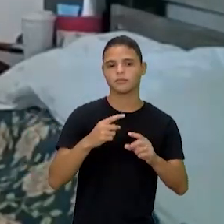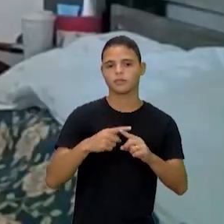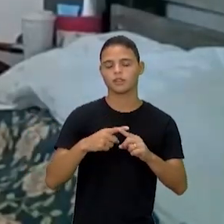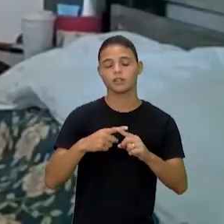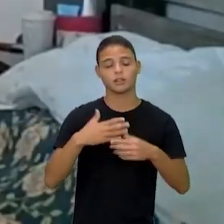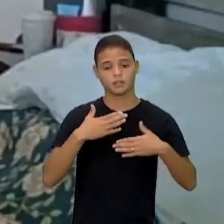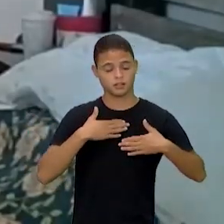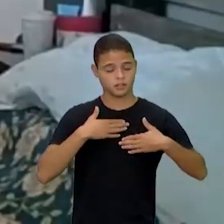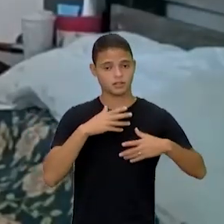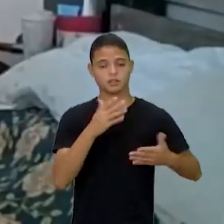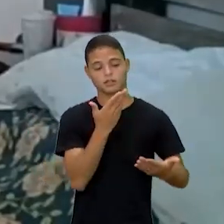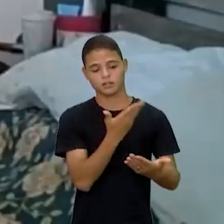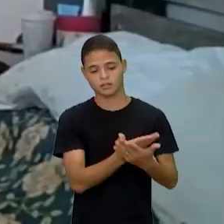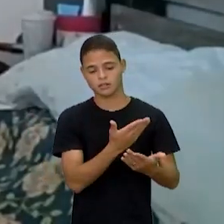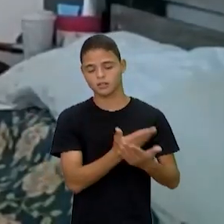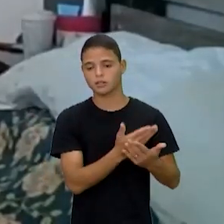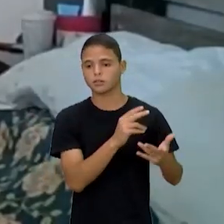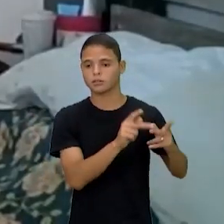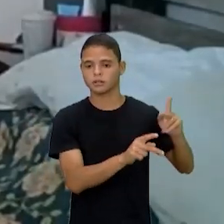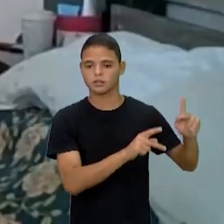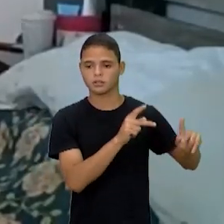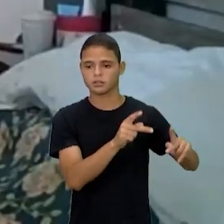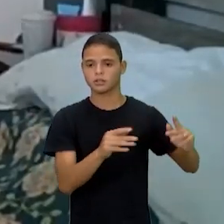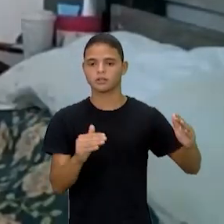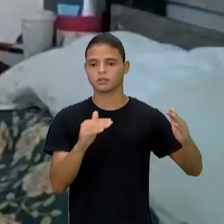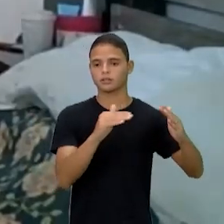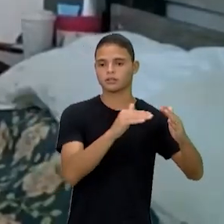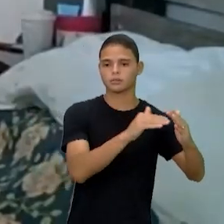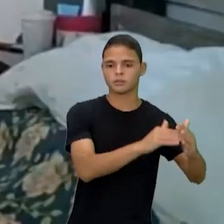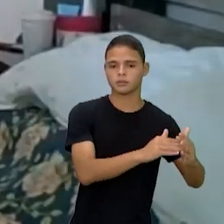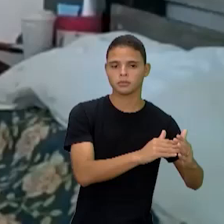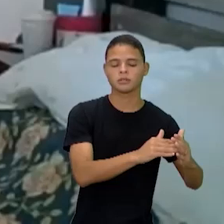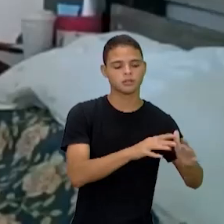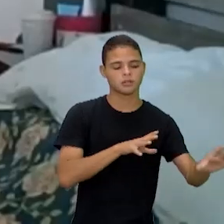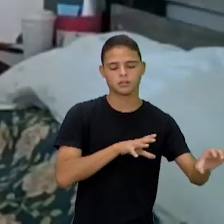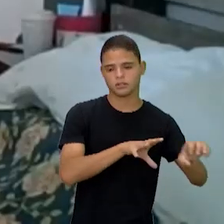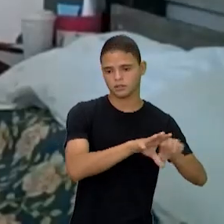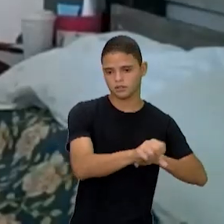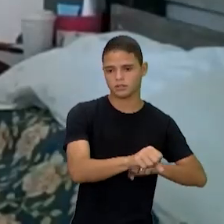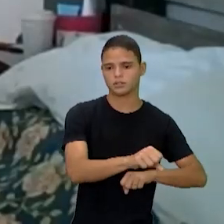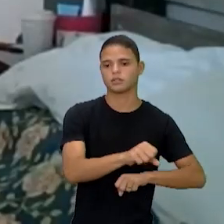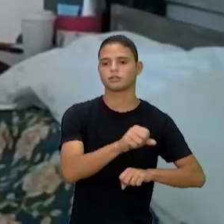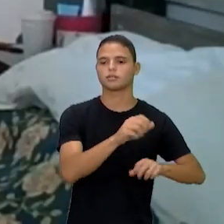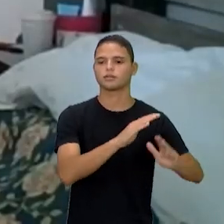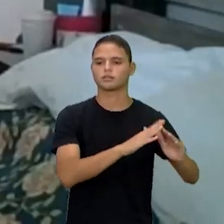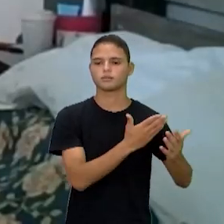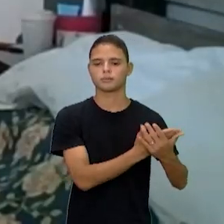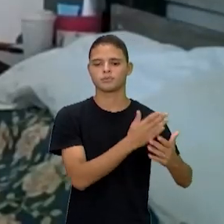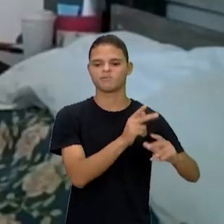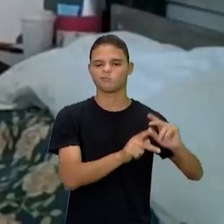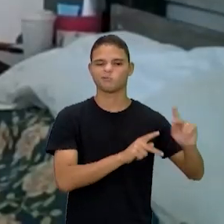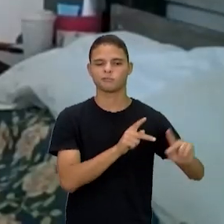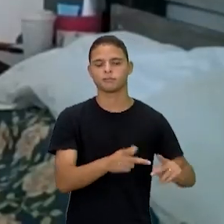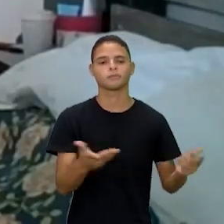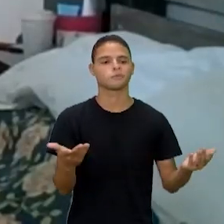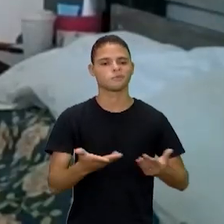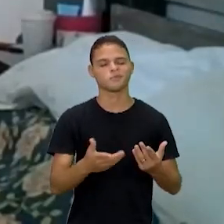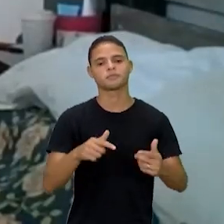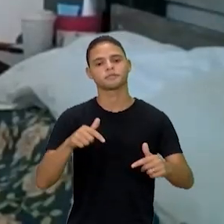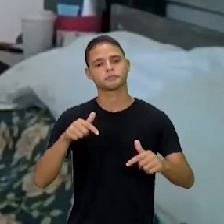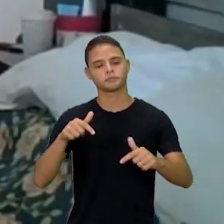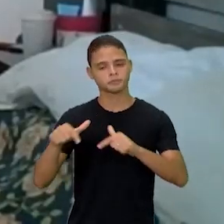sou de escola pública, estudei até o ensino médio na escola pública, né? E hoje eu trabalho em